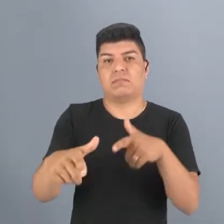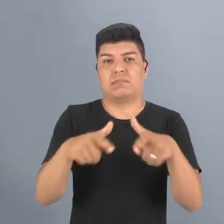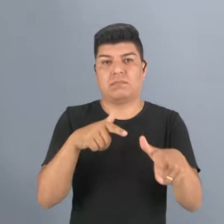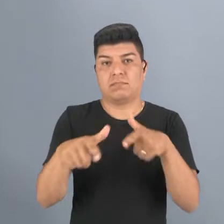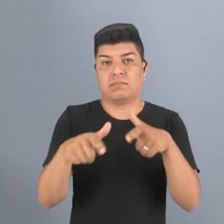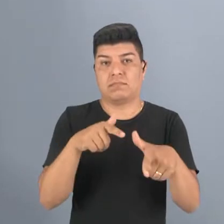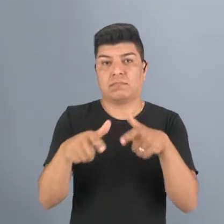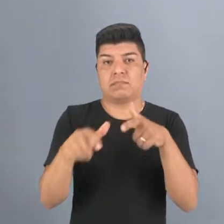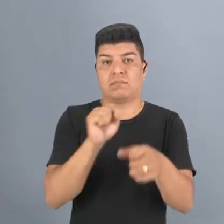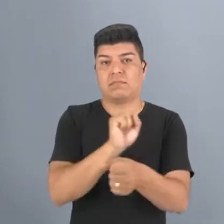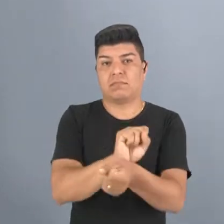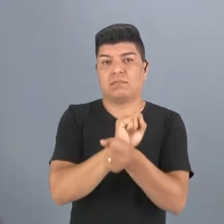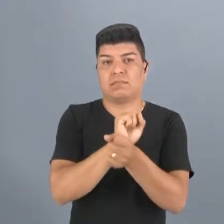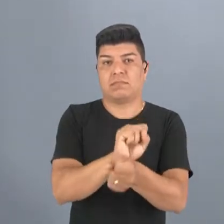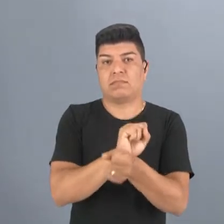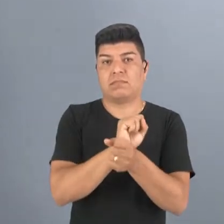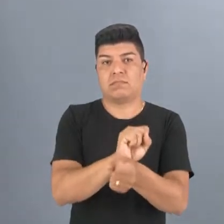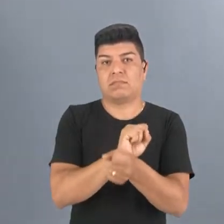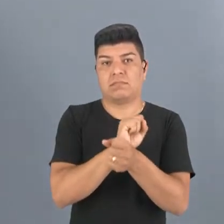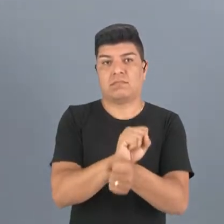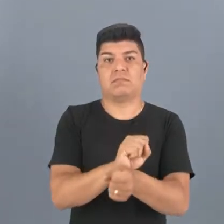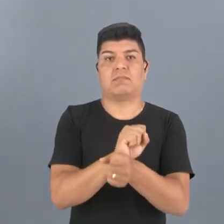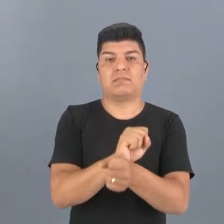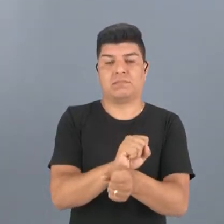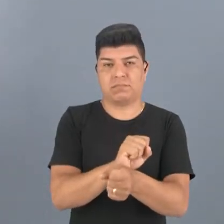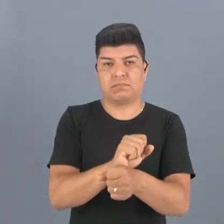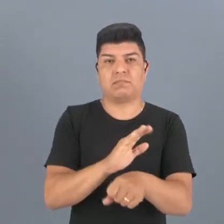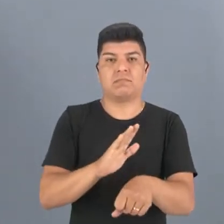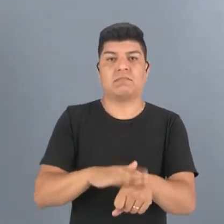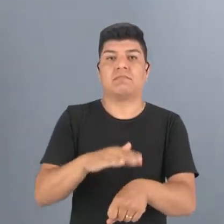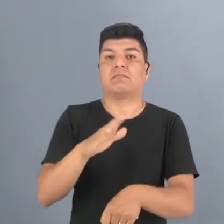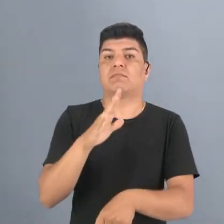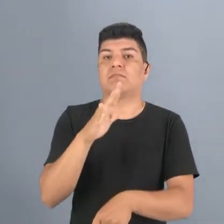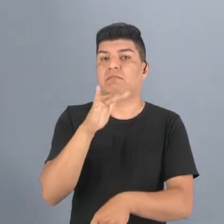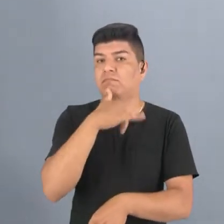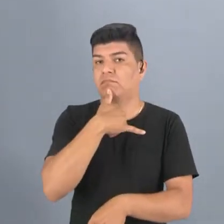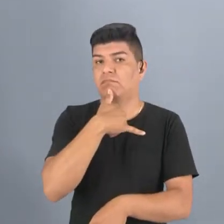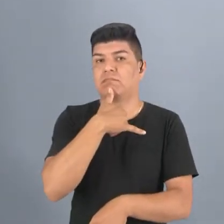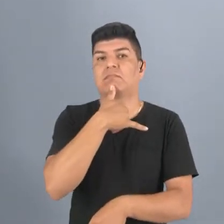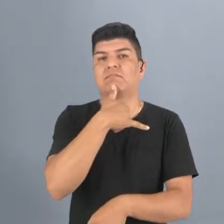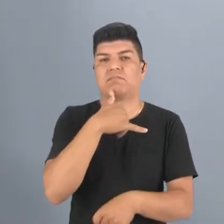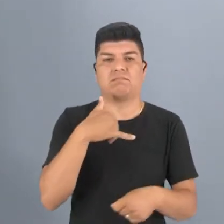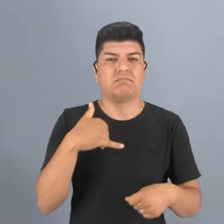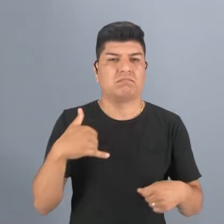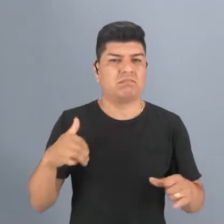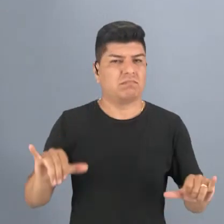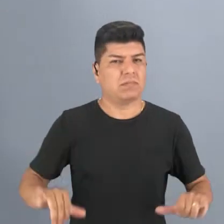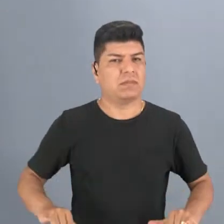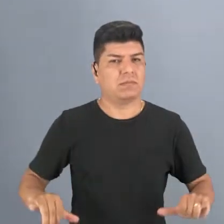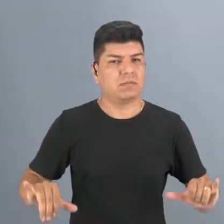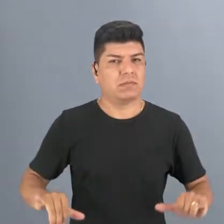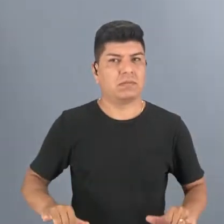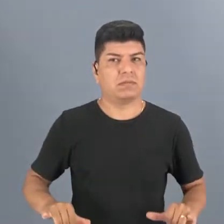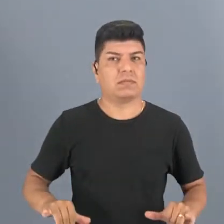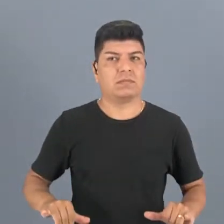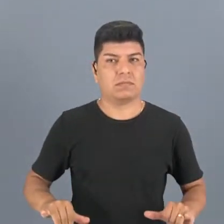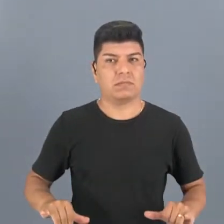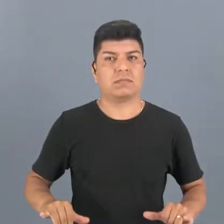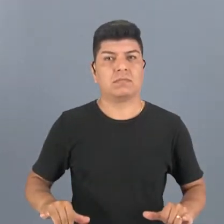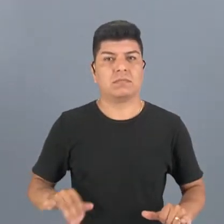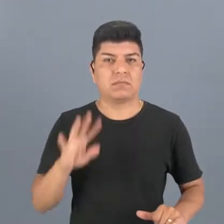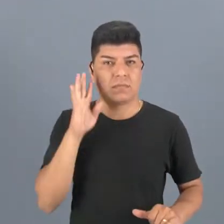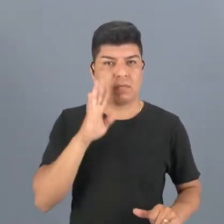né? O trabalho escravo, que era muito triste, né? Que era muito dolorido, que não era um